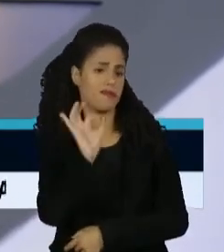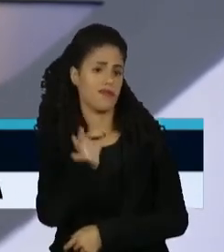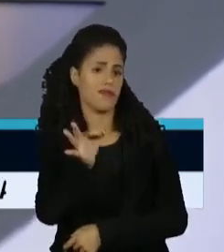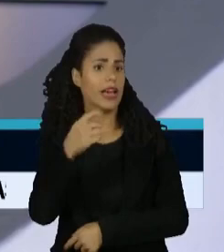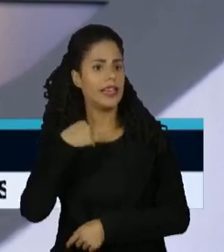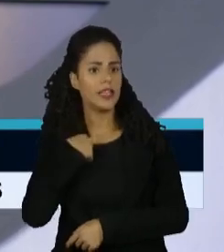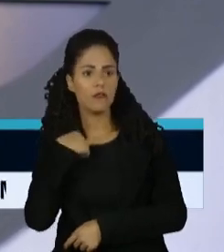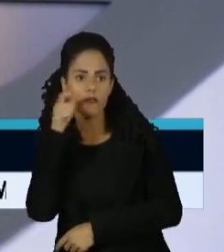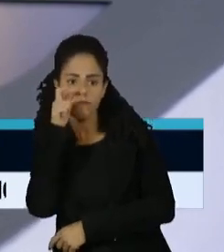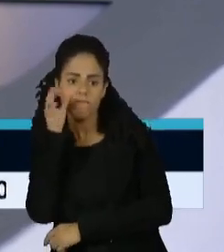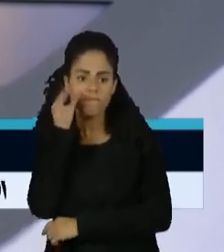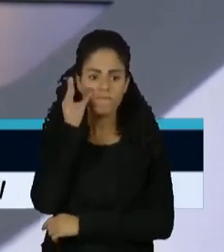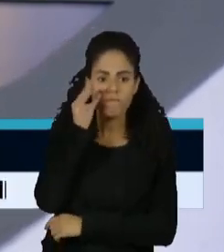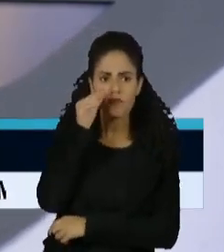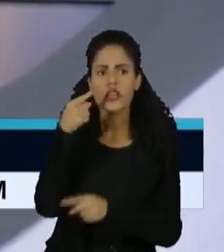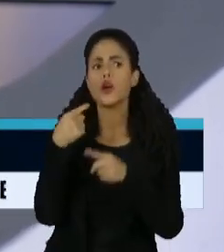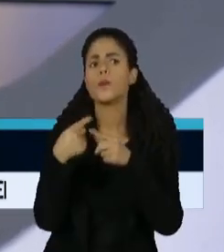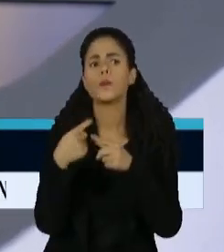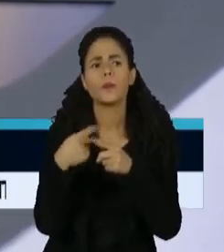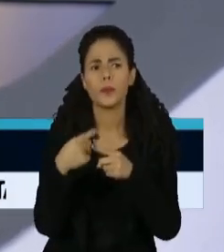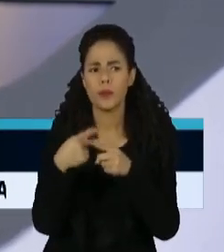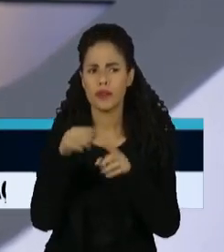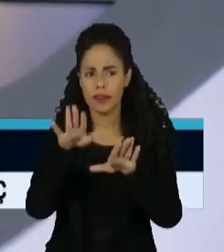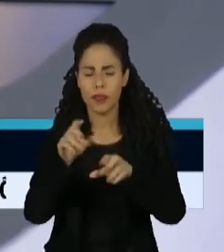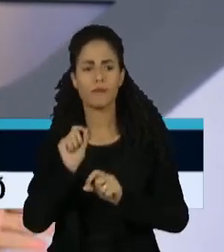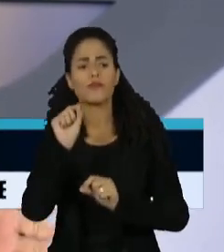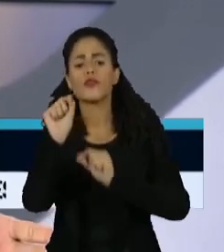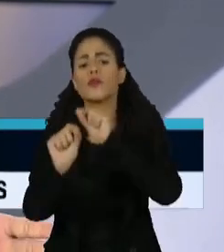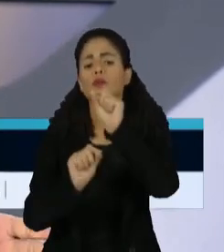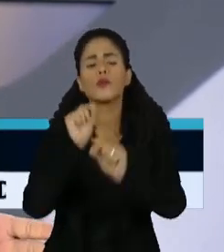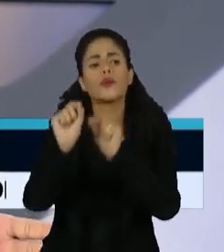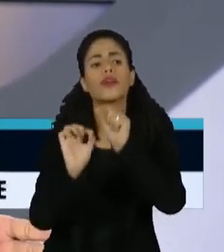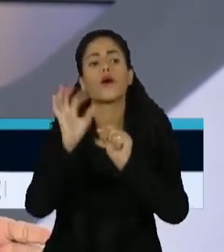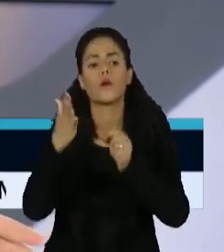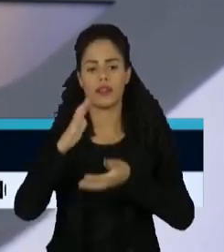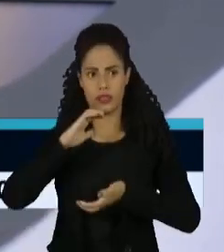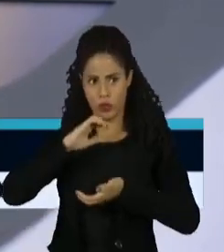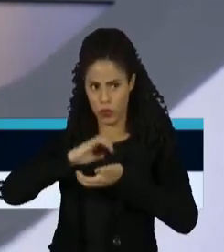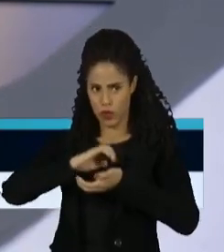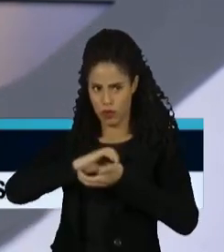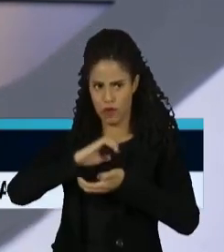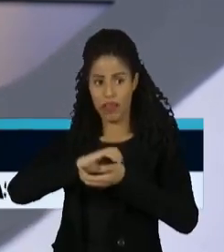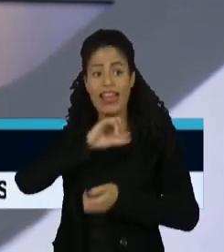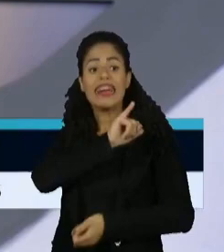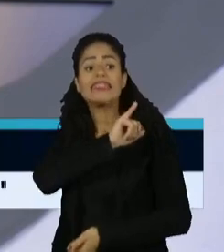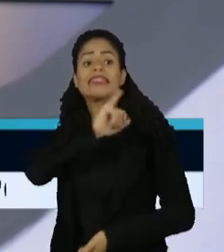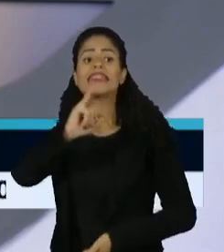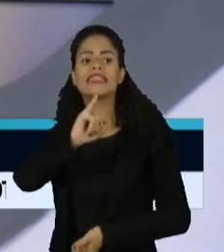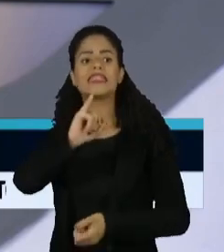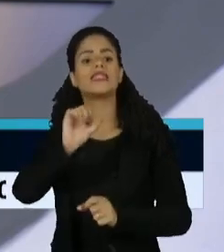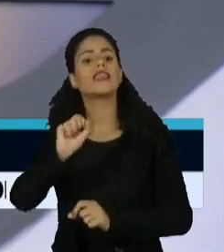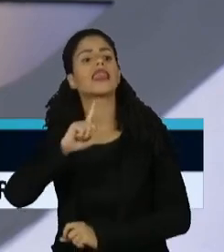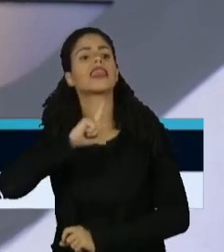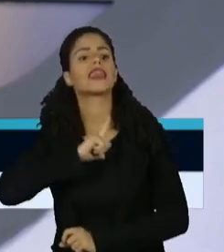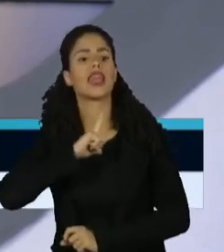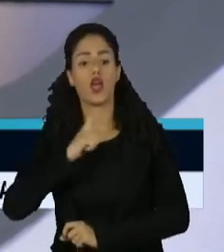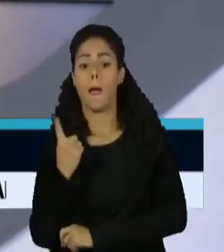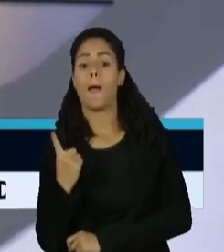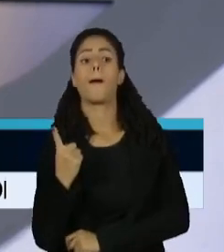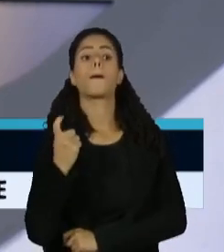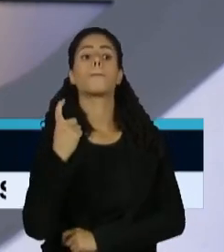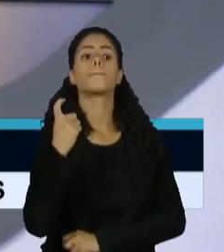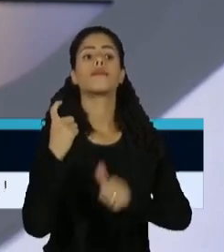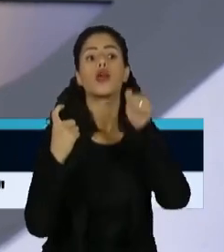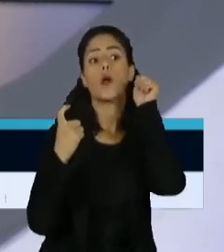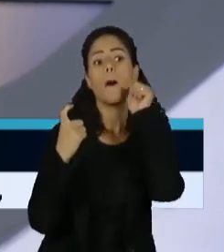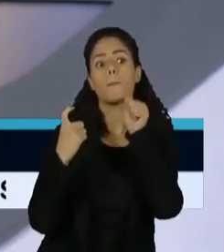fico curiosa, Karen, de saber o que acontece com o STF, por exemplo, se a gente tiver a primeira ministra